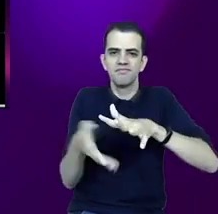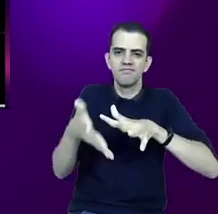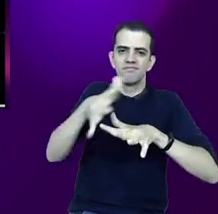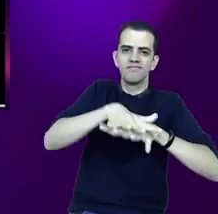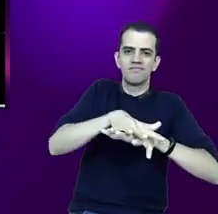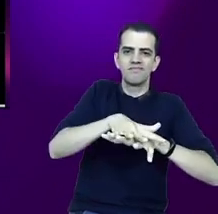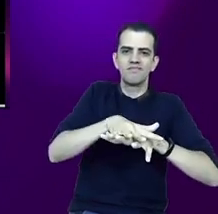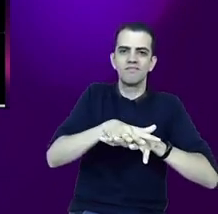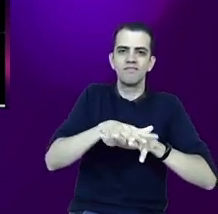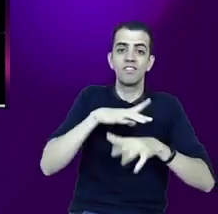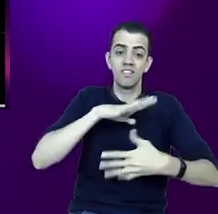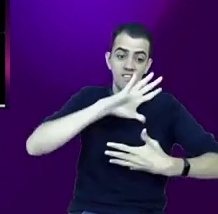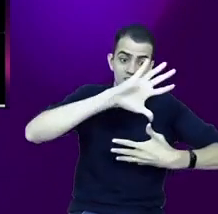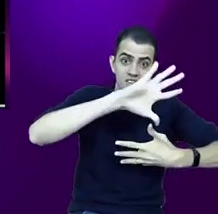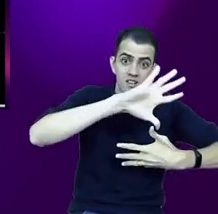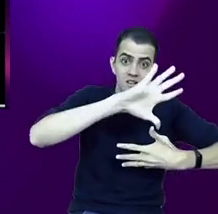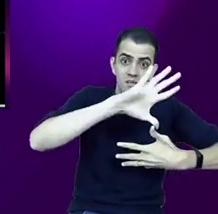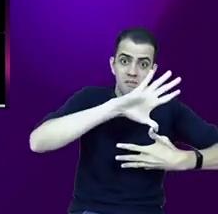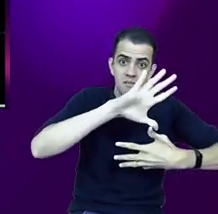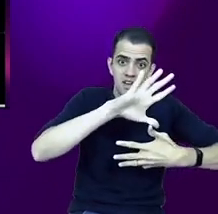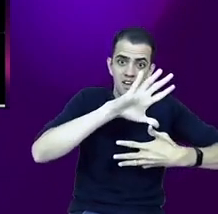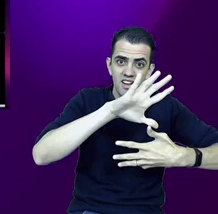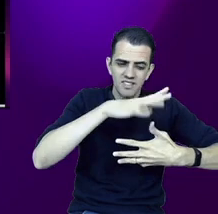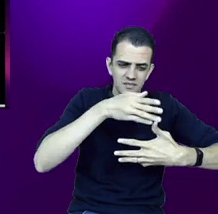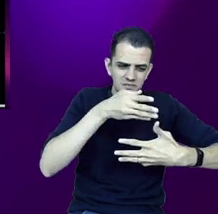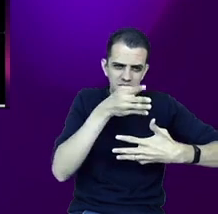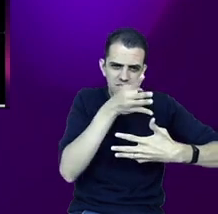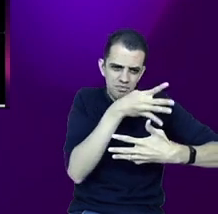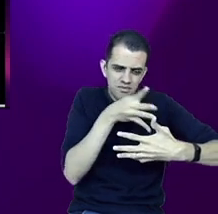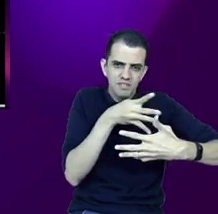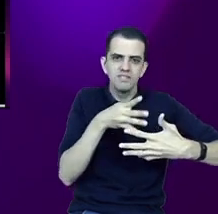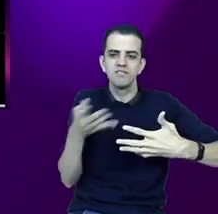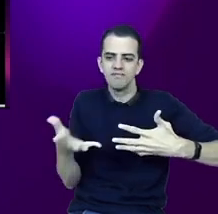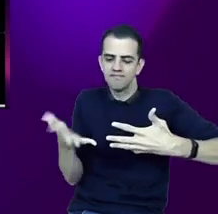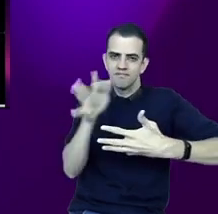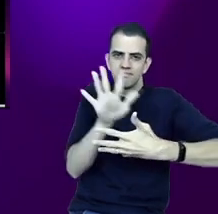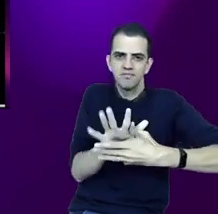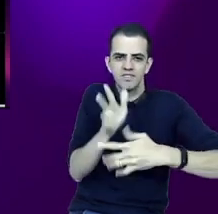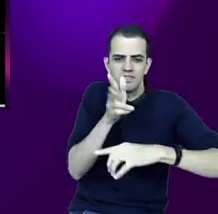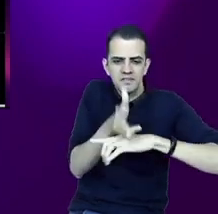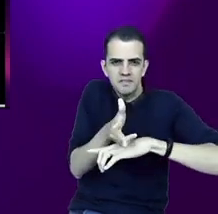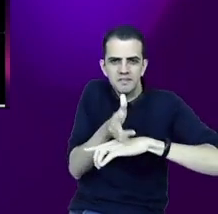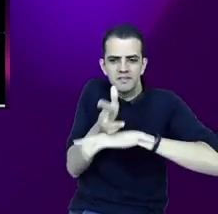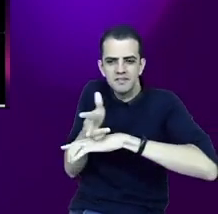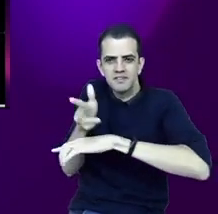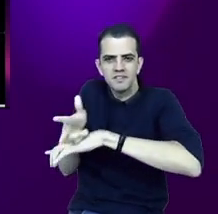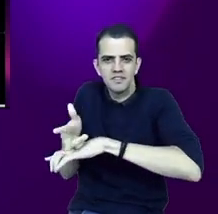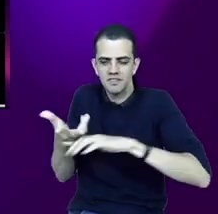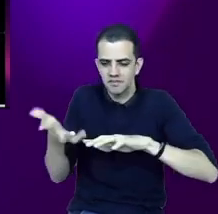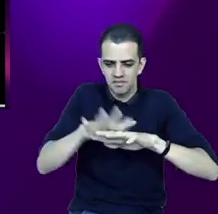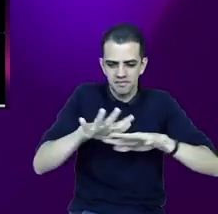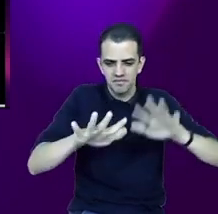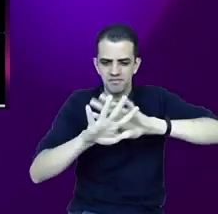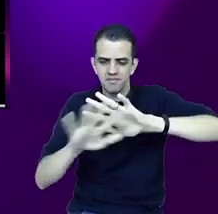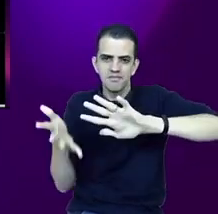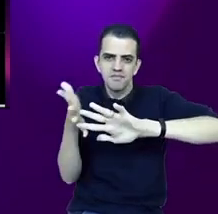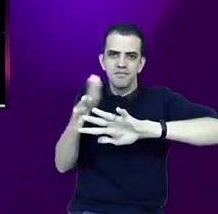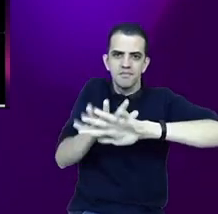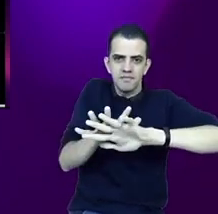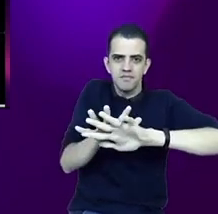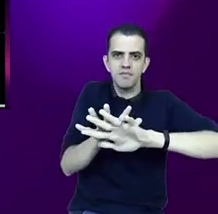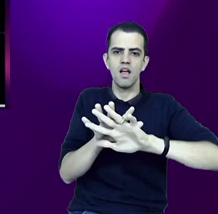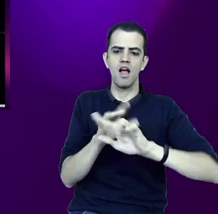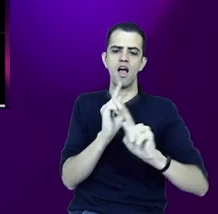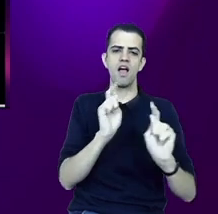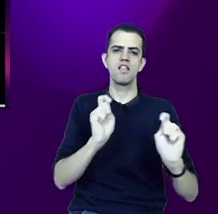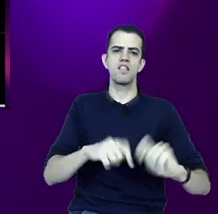sobreposição do mapa de espectroscopia em relação a uma sequência de flare, você consegue identificar quais são